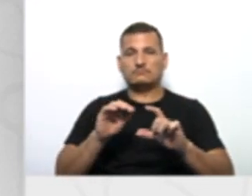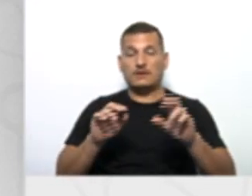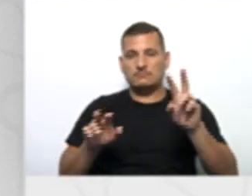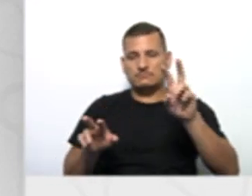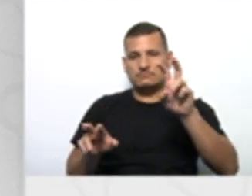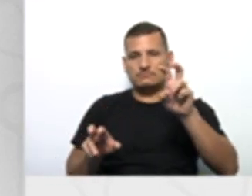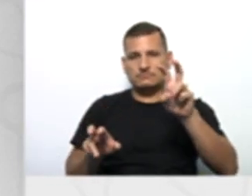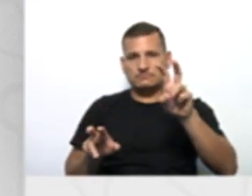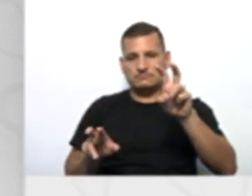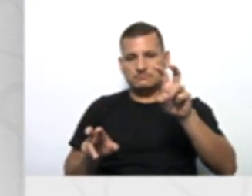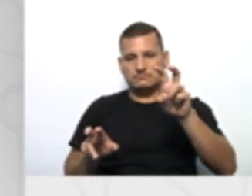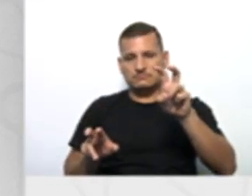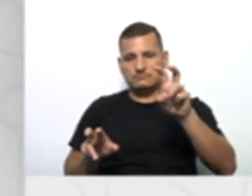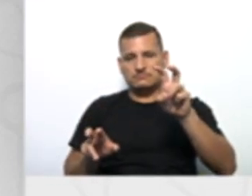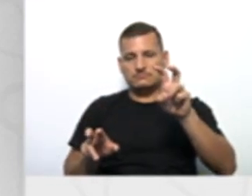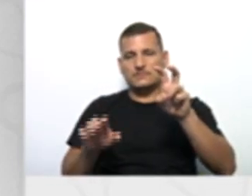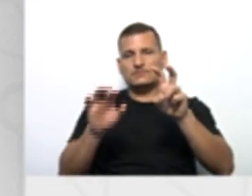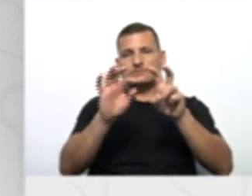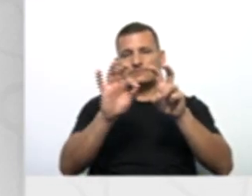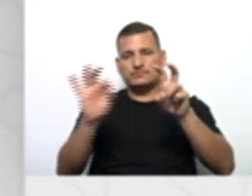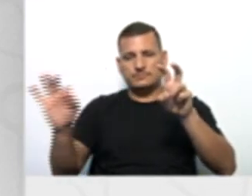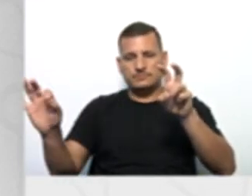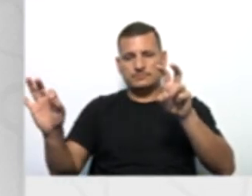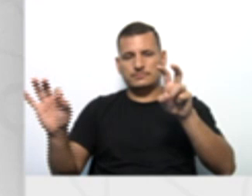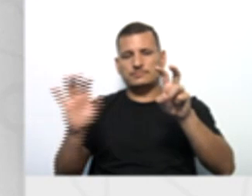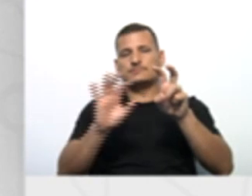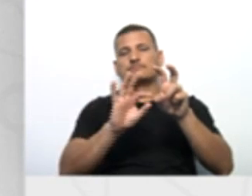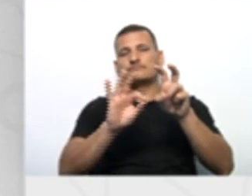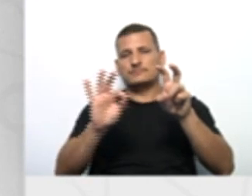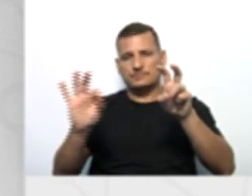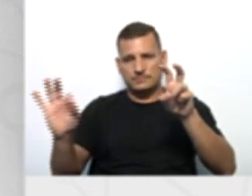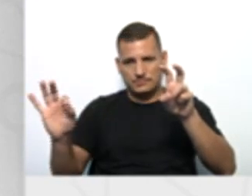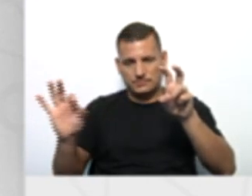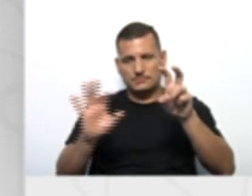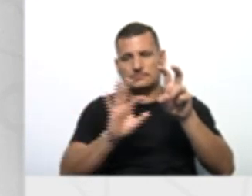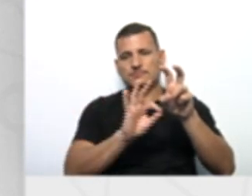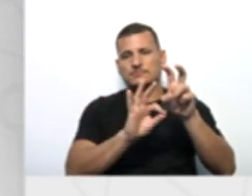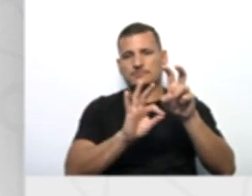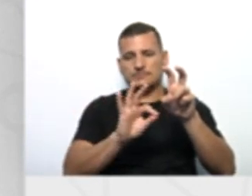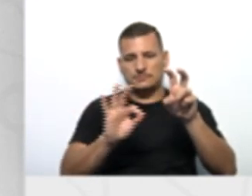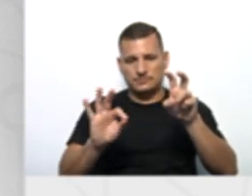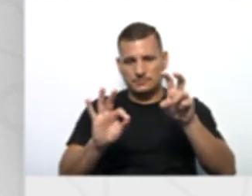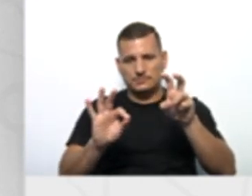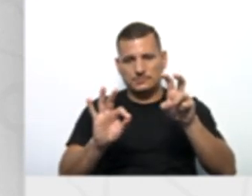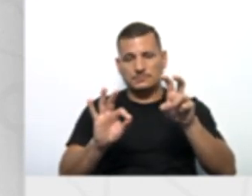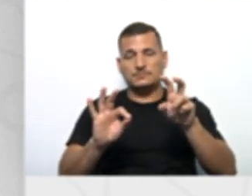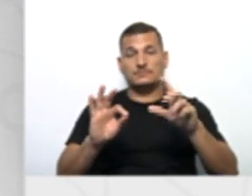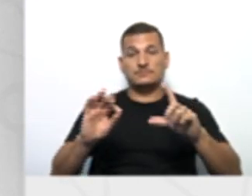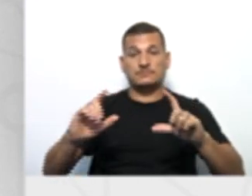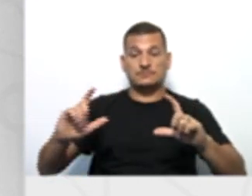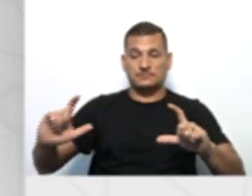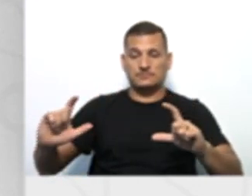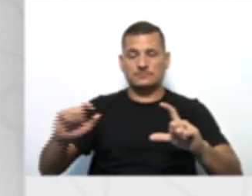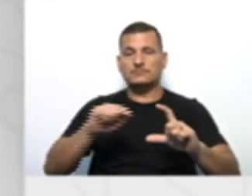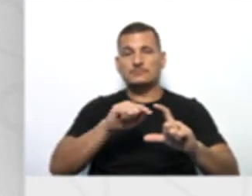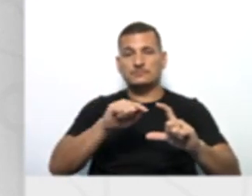aspas e coloco todo o texto. É um documento que contém um relato de